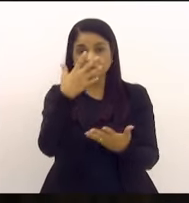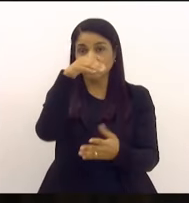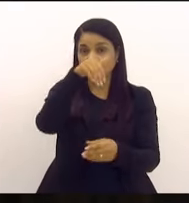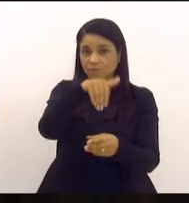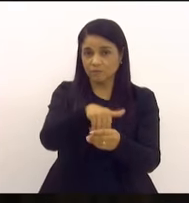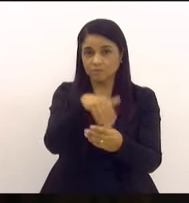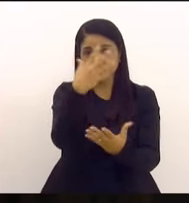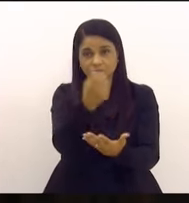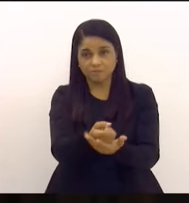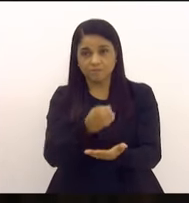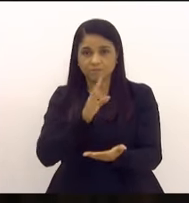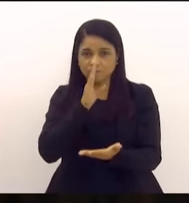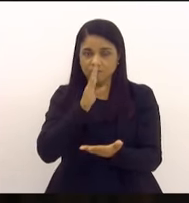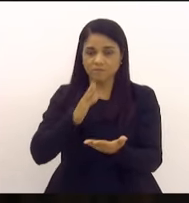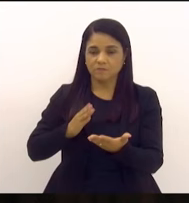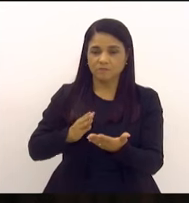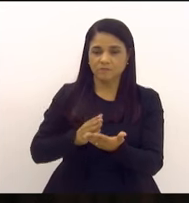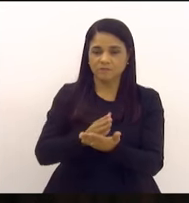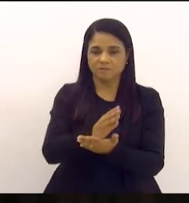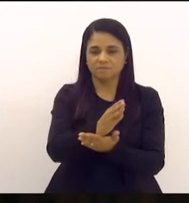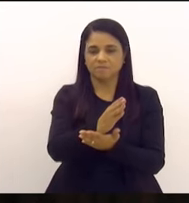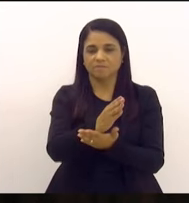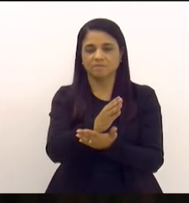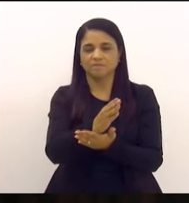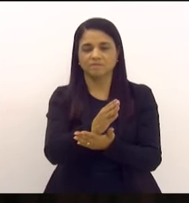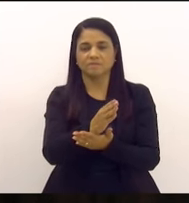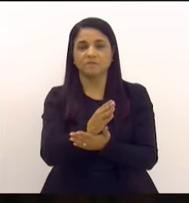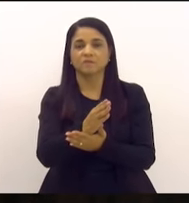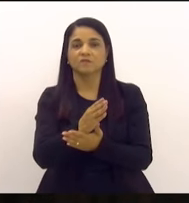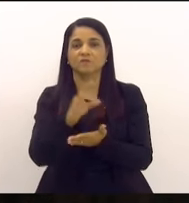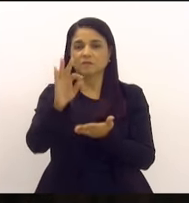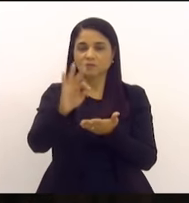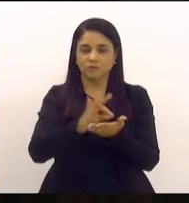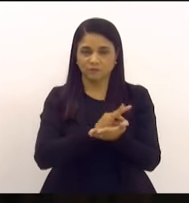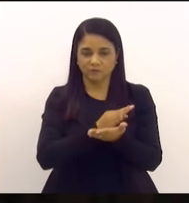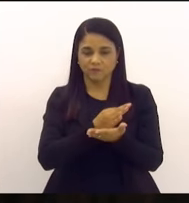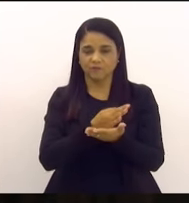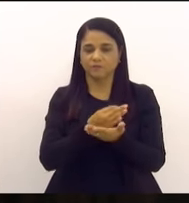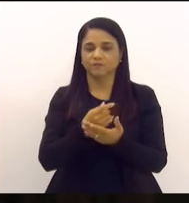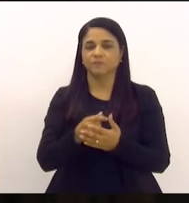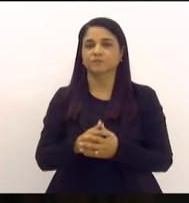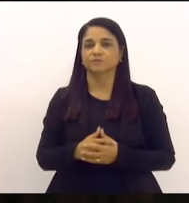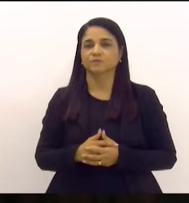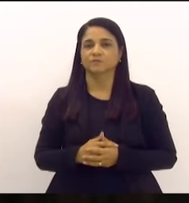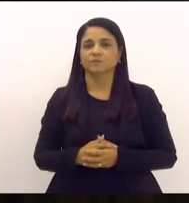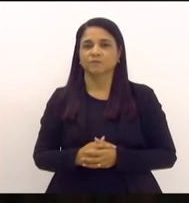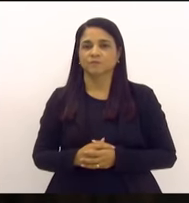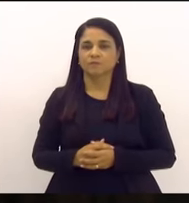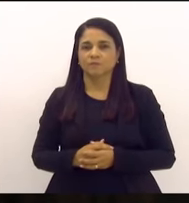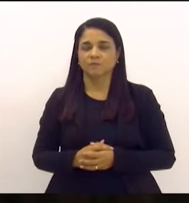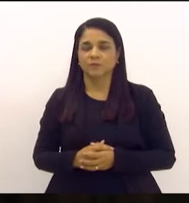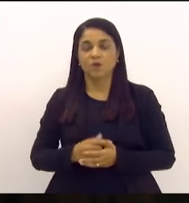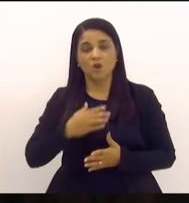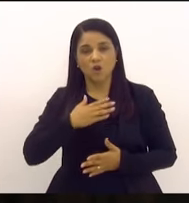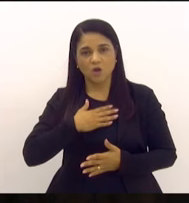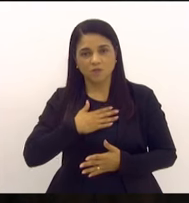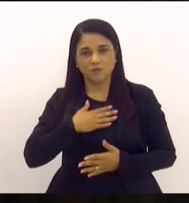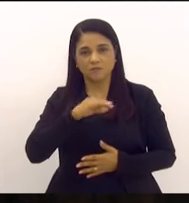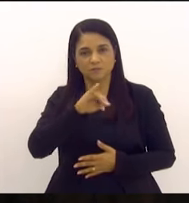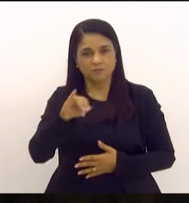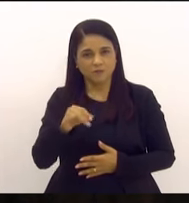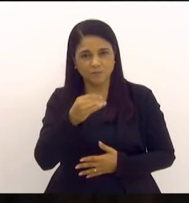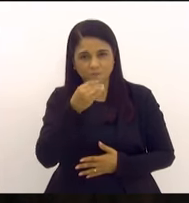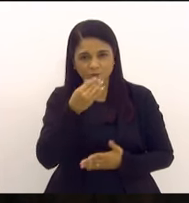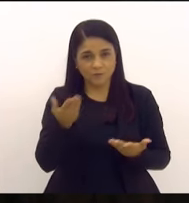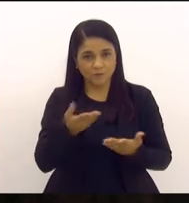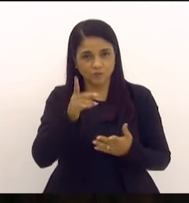votação, senhores que aprovam, permaneçam como estão. Aprovado, vai autógrafo. Eu gostaria, aproveitando o dia do